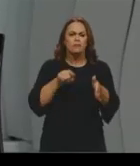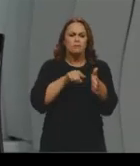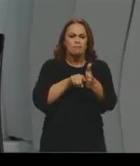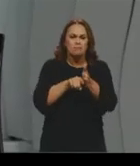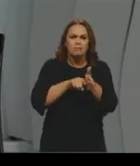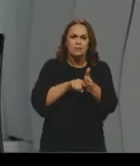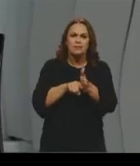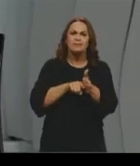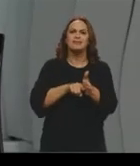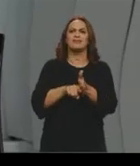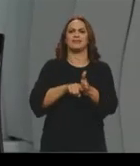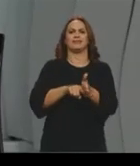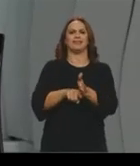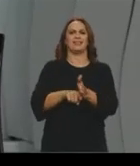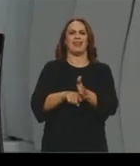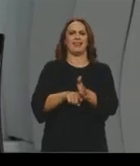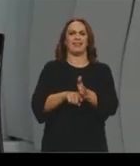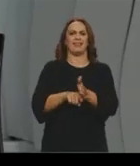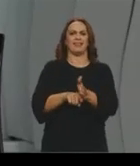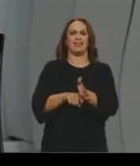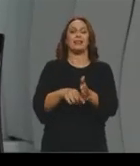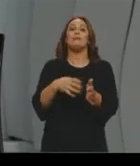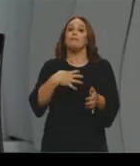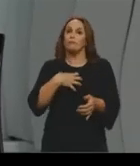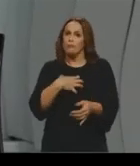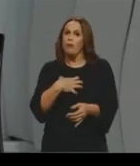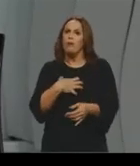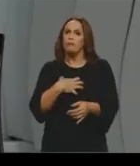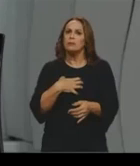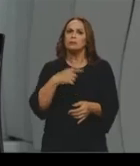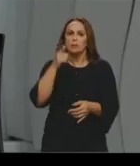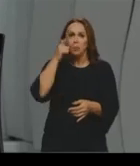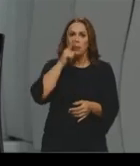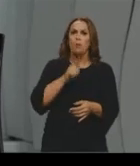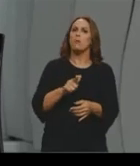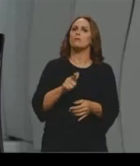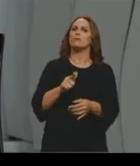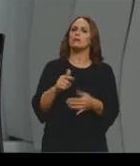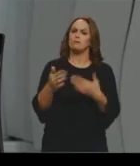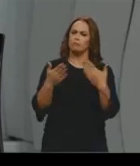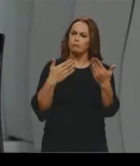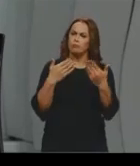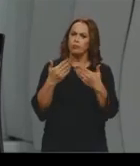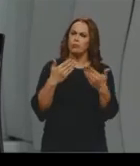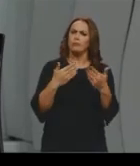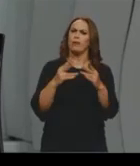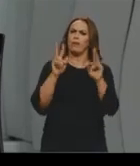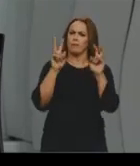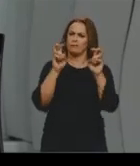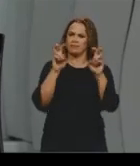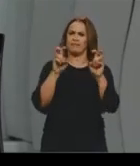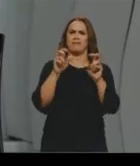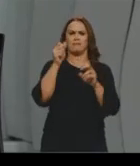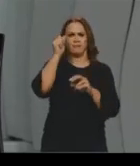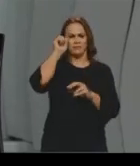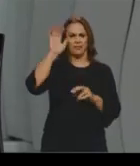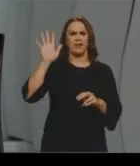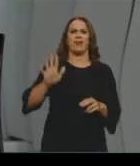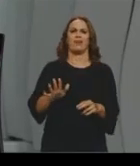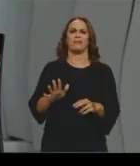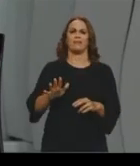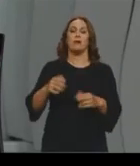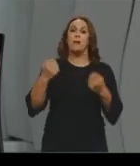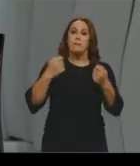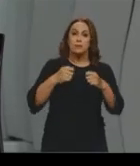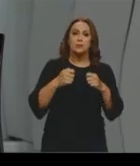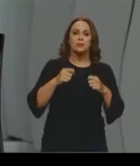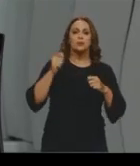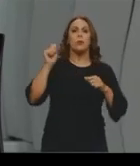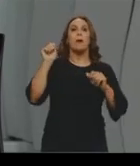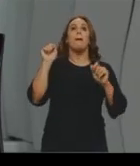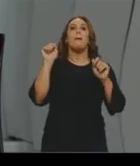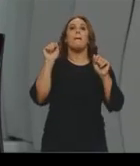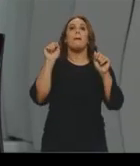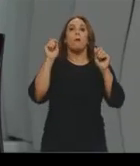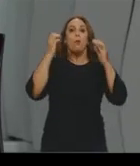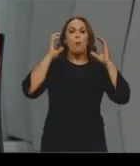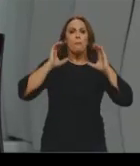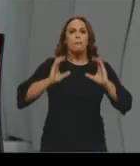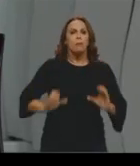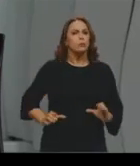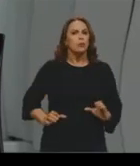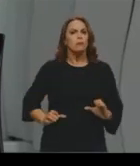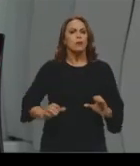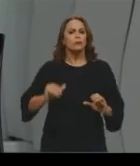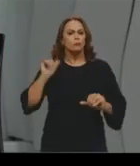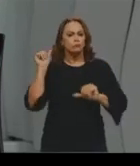tratar do assunto. Então, é preciso também uma mudança de comportamento, né, para que as escolas vejam isso, para que vocês, alunos, tenham mais